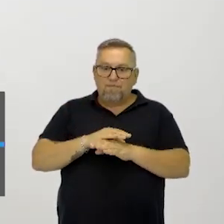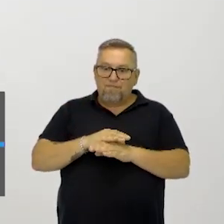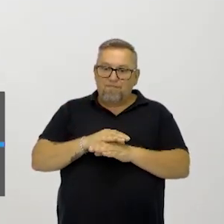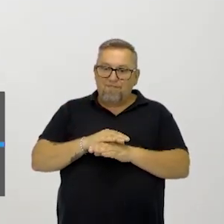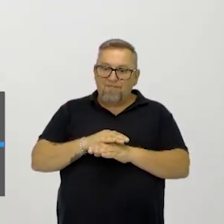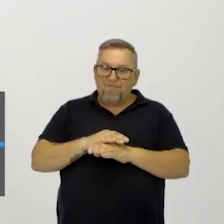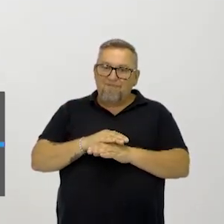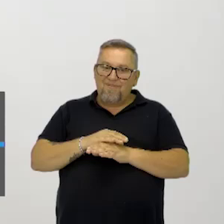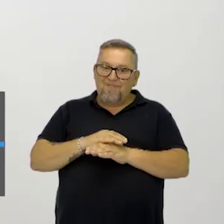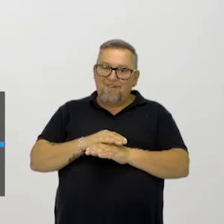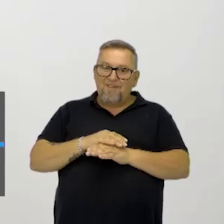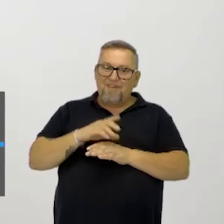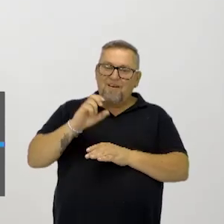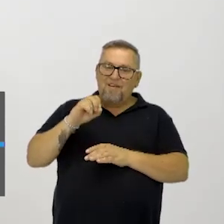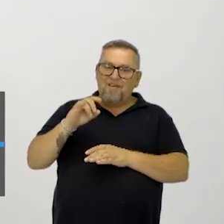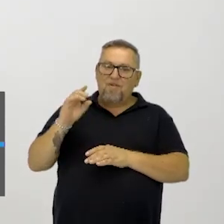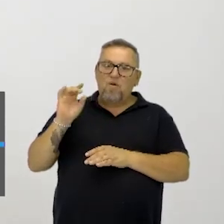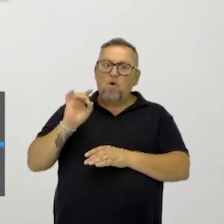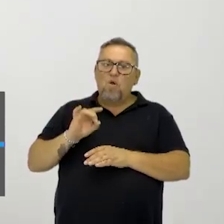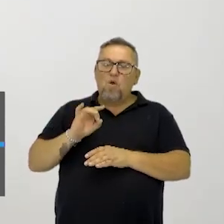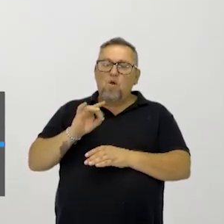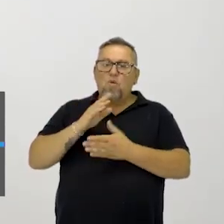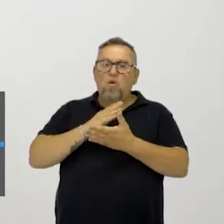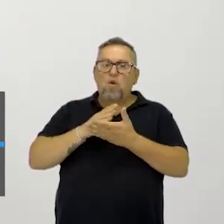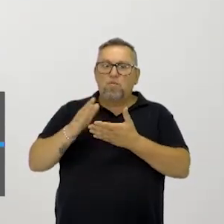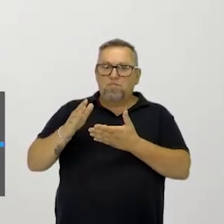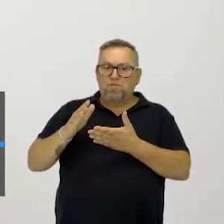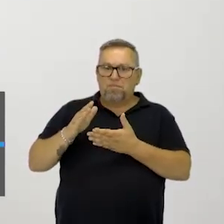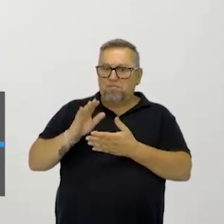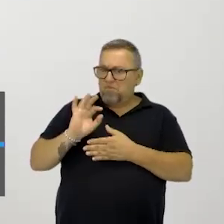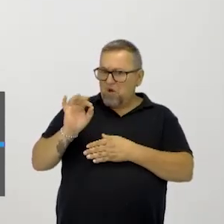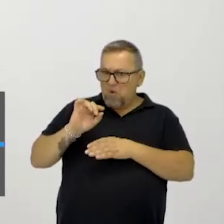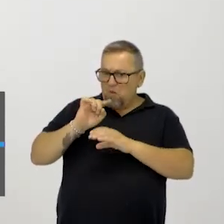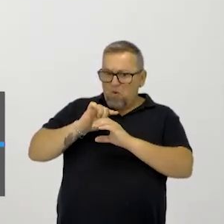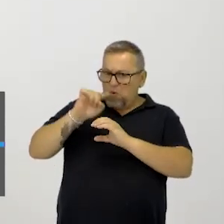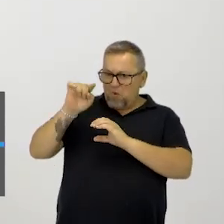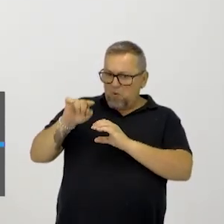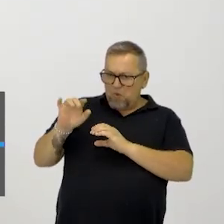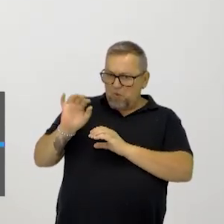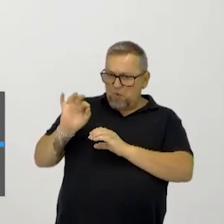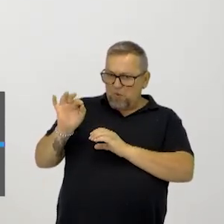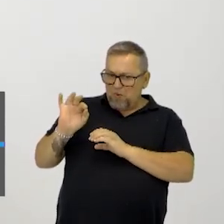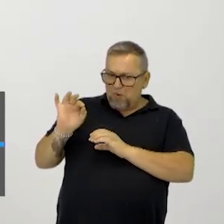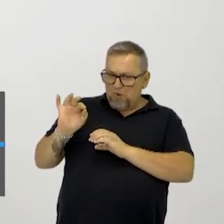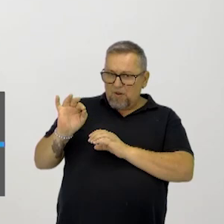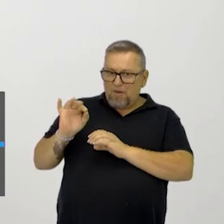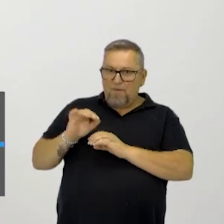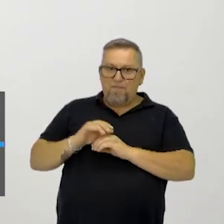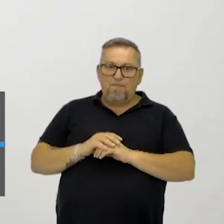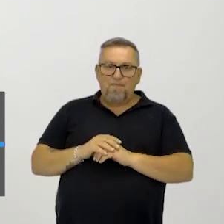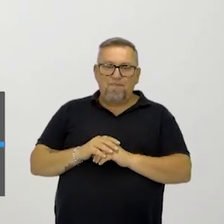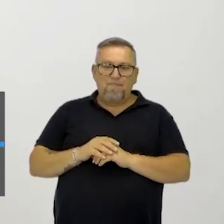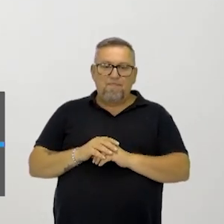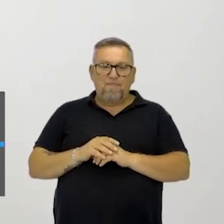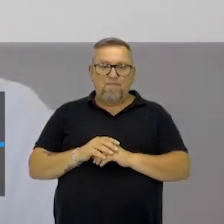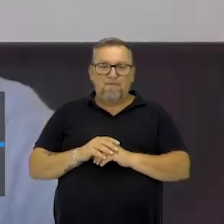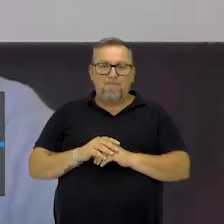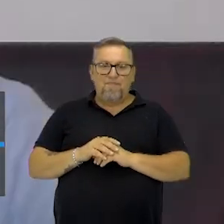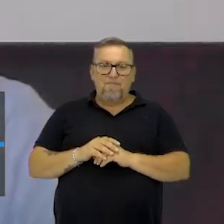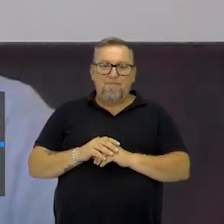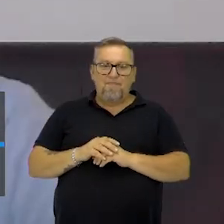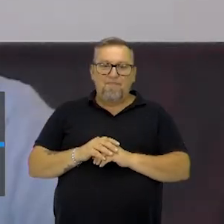Professor Lindenberg, e se eu colocar só introdução, não é um artigo de divulgação científica? Como assim?